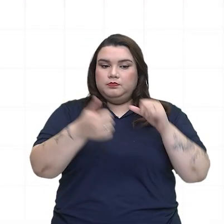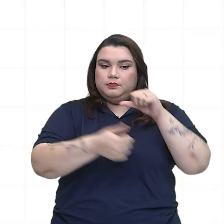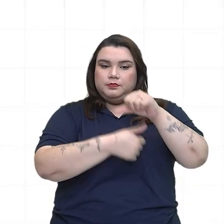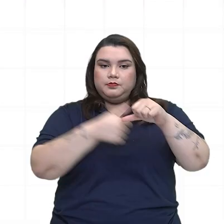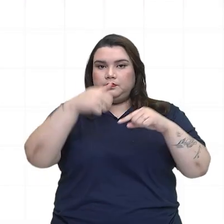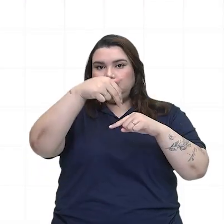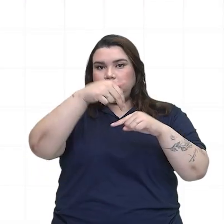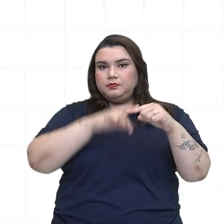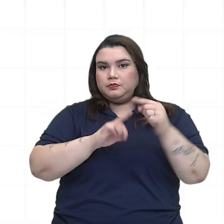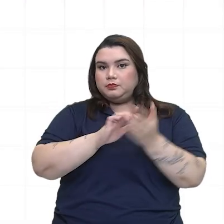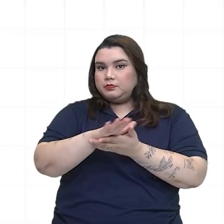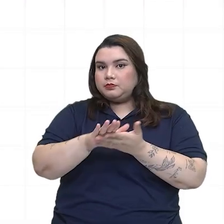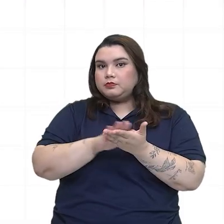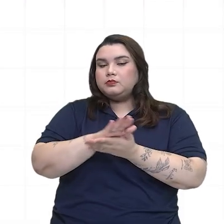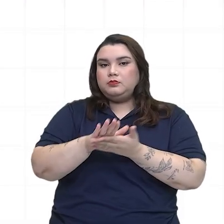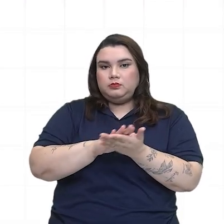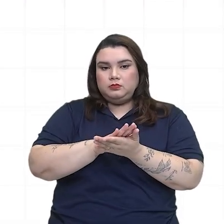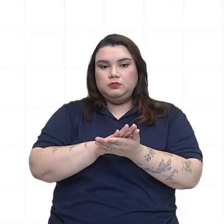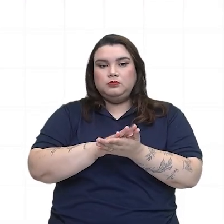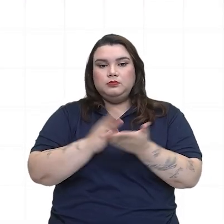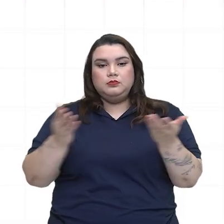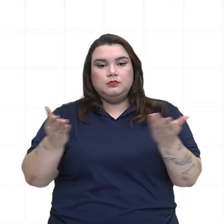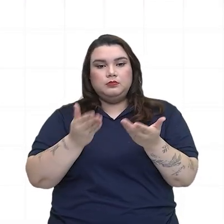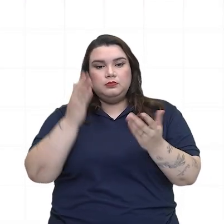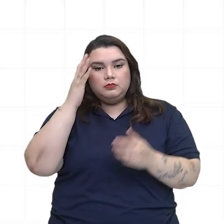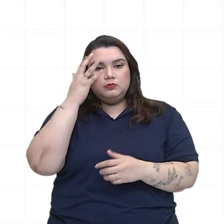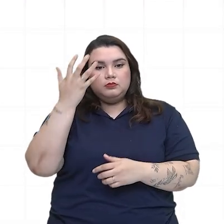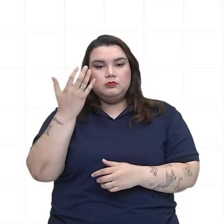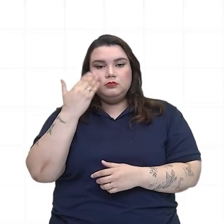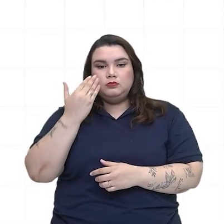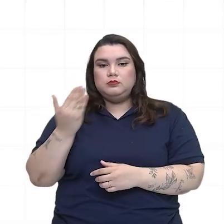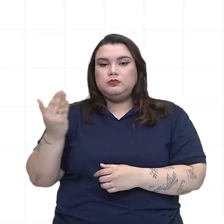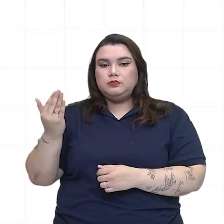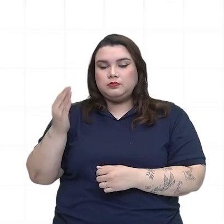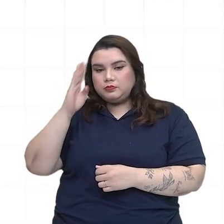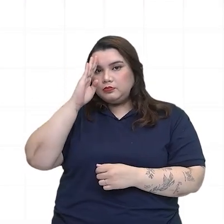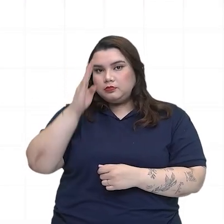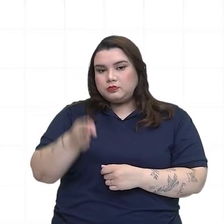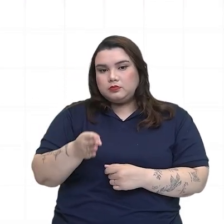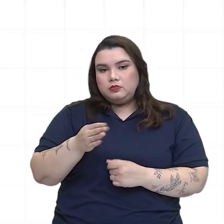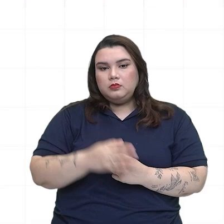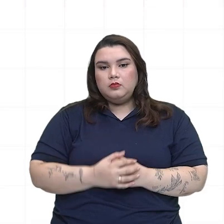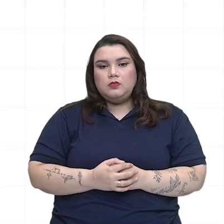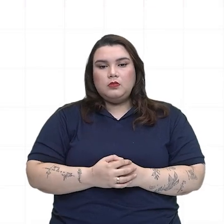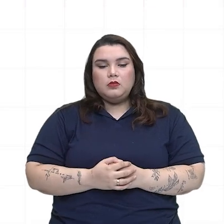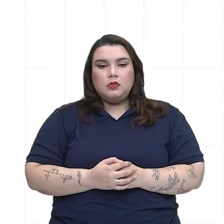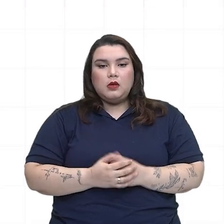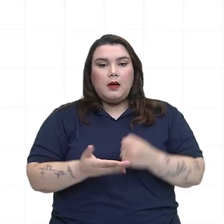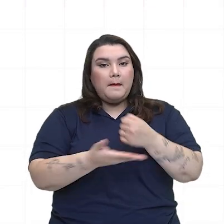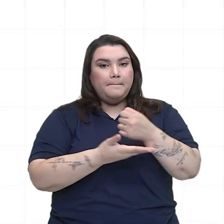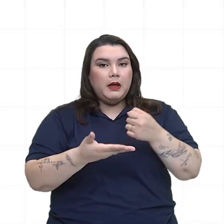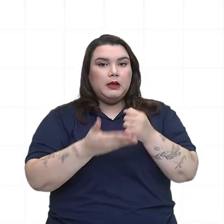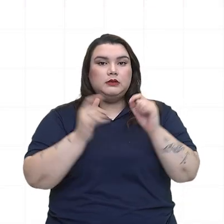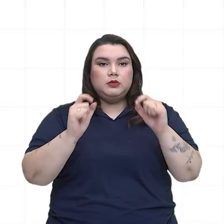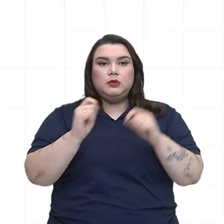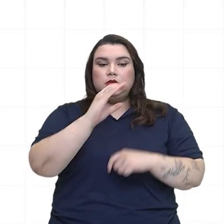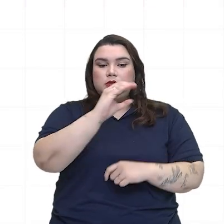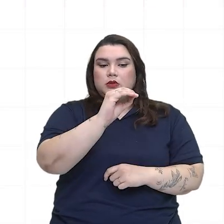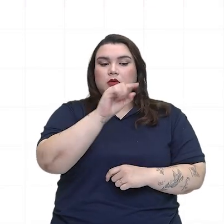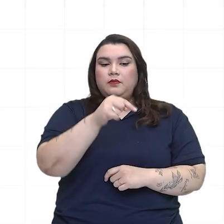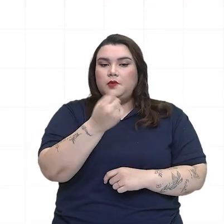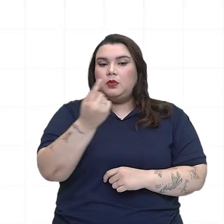em fração. Vamos resolver direto. Quem é a base? É o